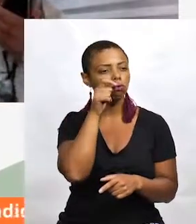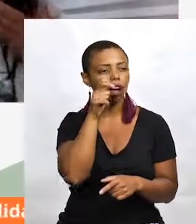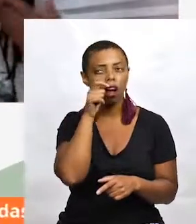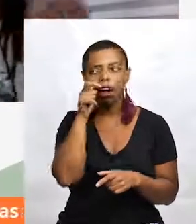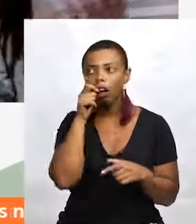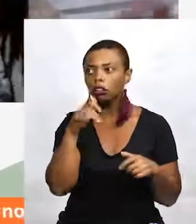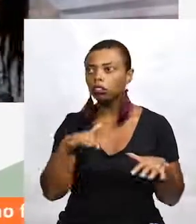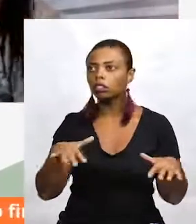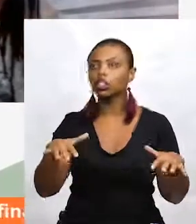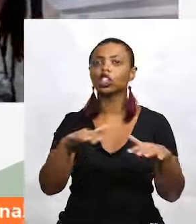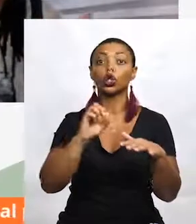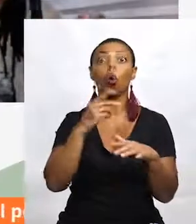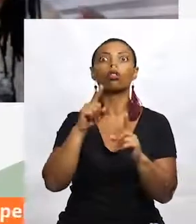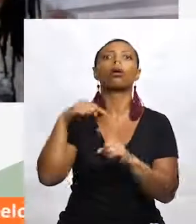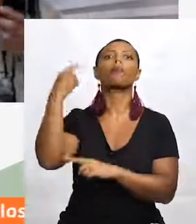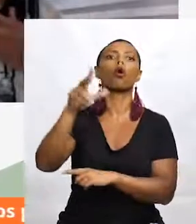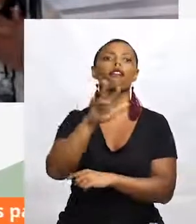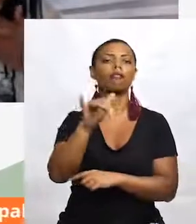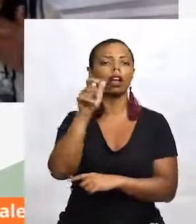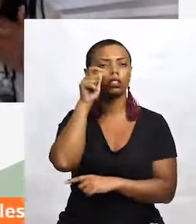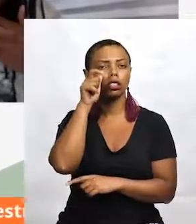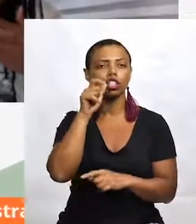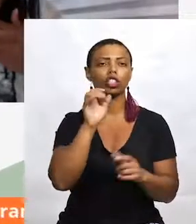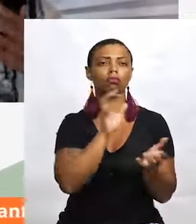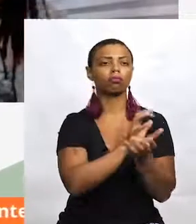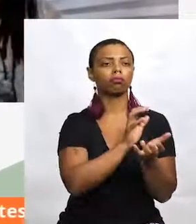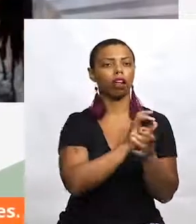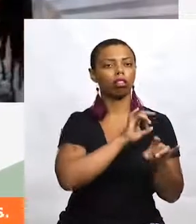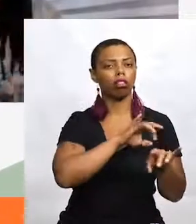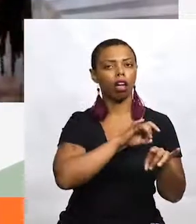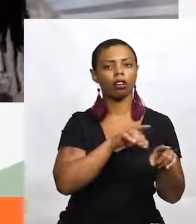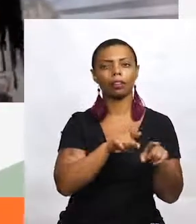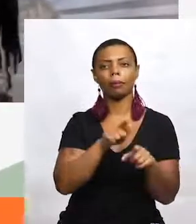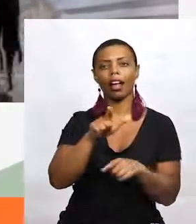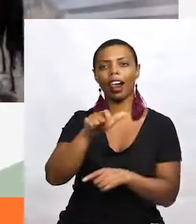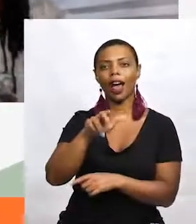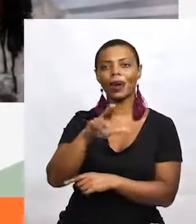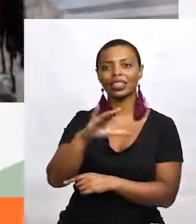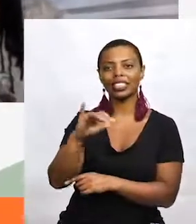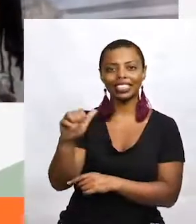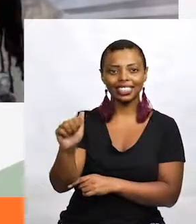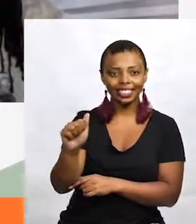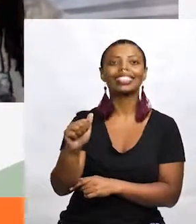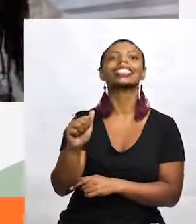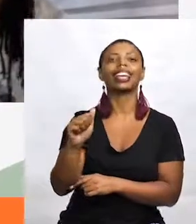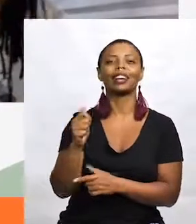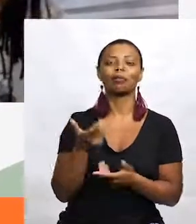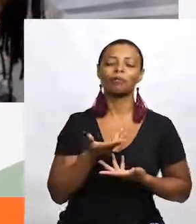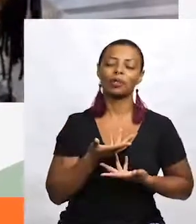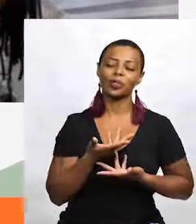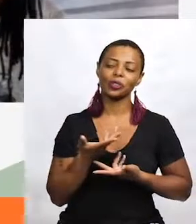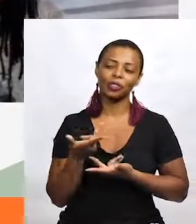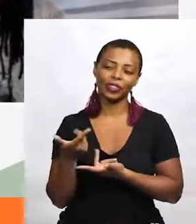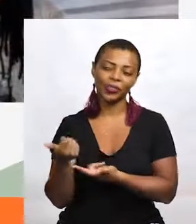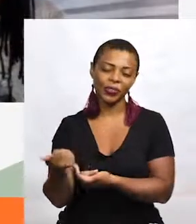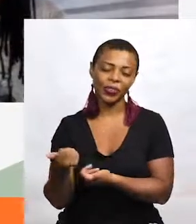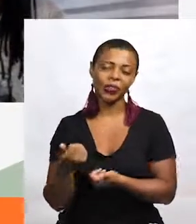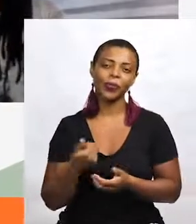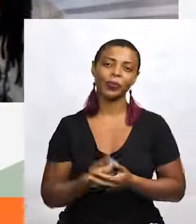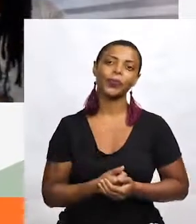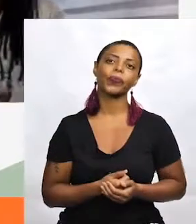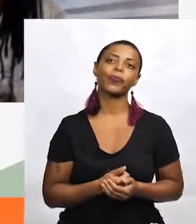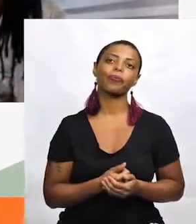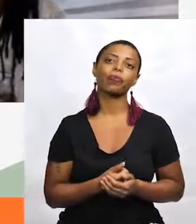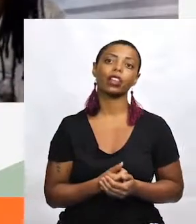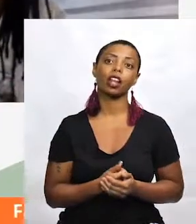mais tarde, a toda a equipe técnica, Gláucia, que fez o convite para mim também.